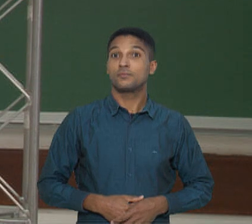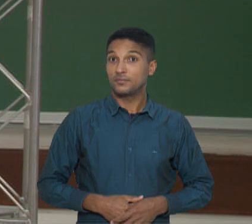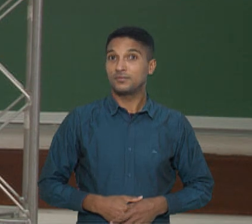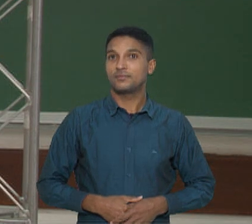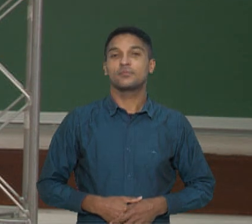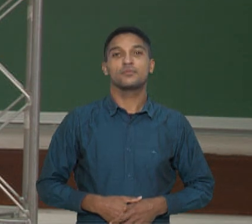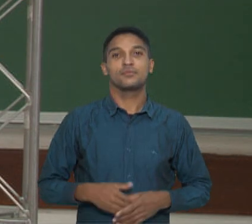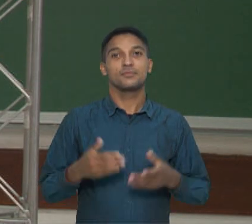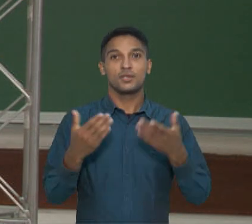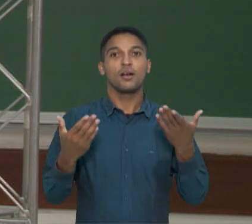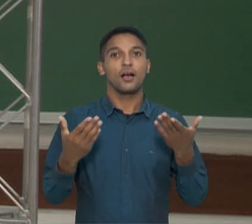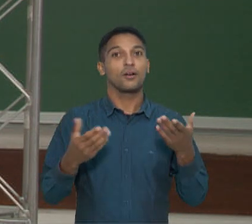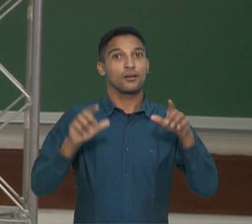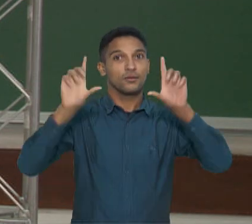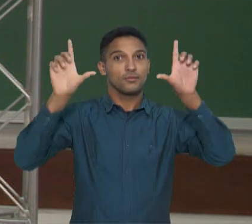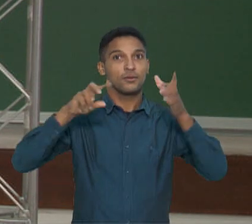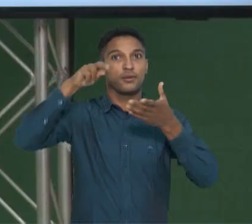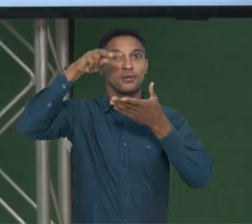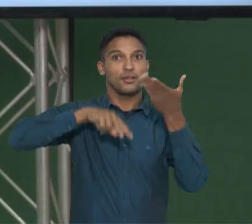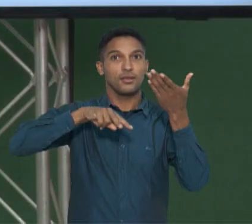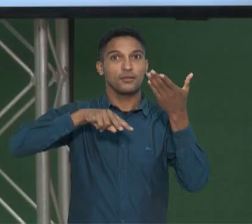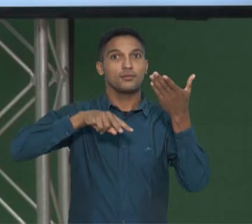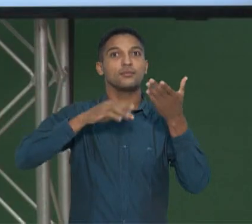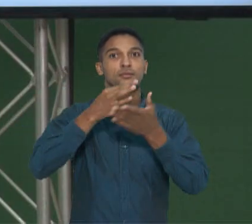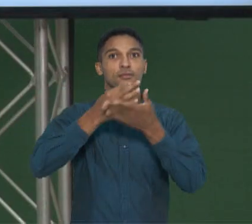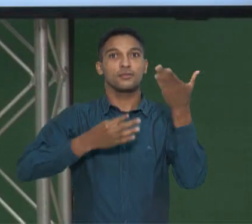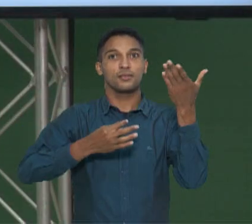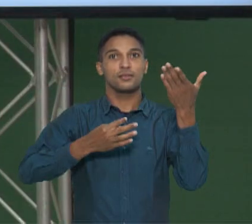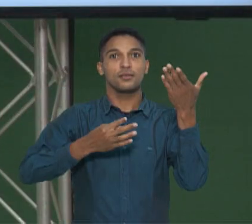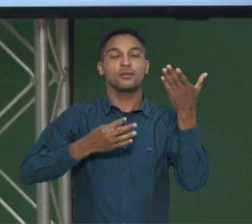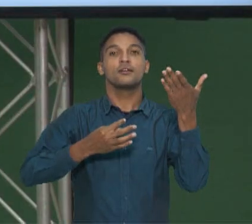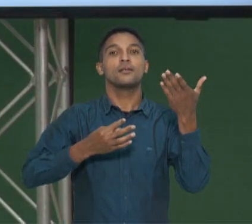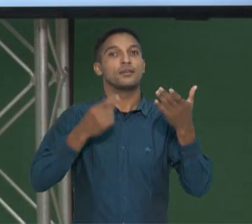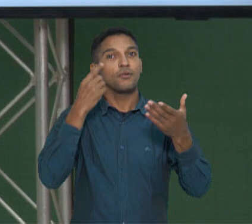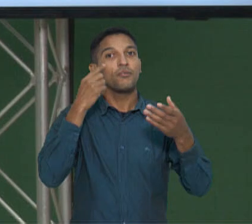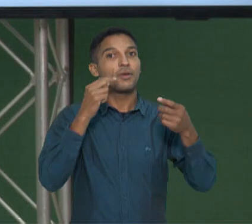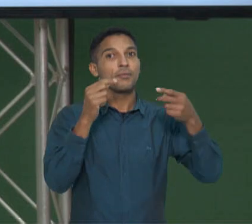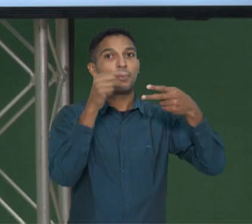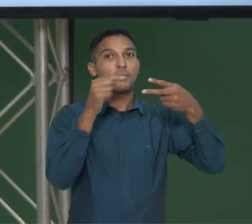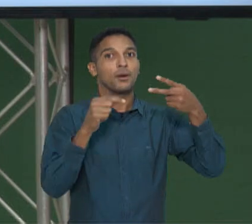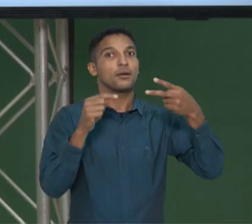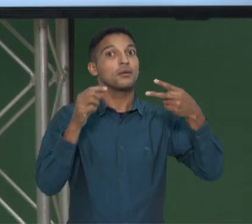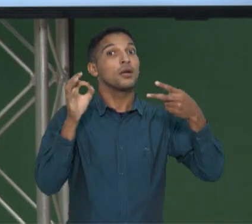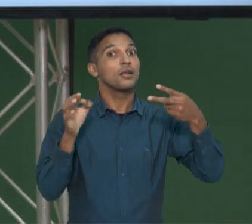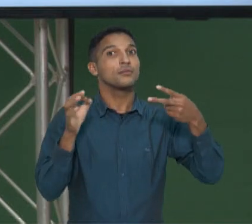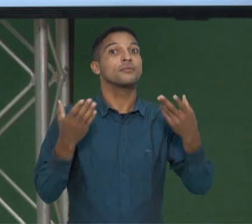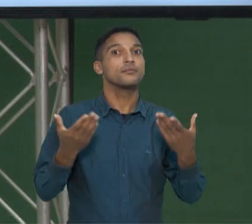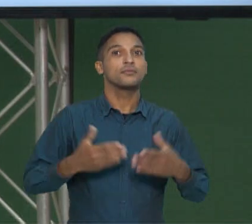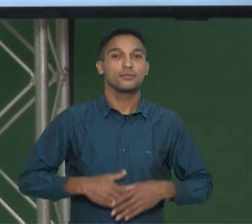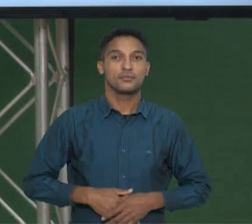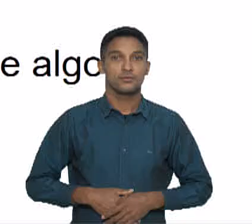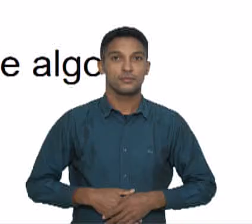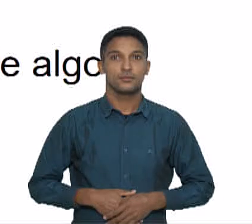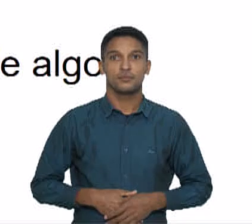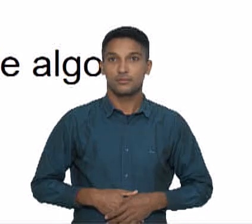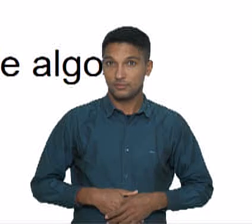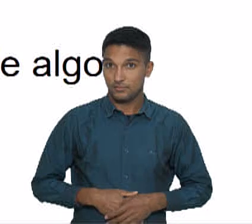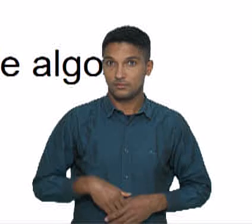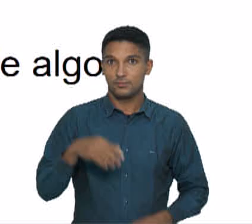Então vamos fazer a leitura deste fragmento e retomar aqui as duas alternativas. Vamos lá. El